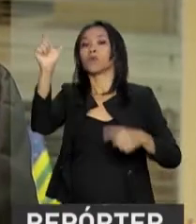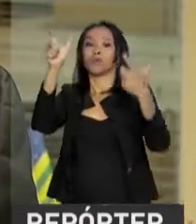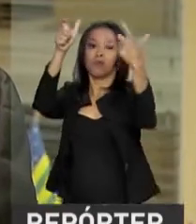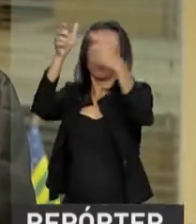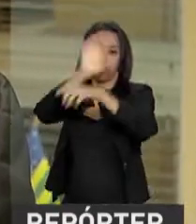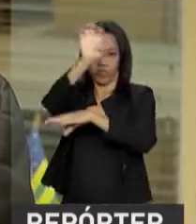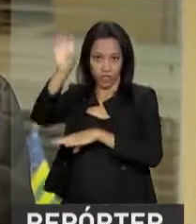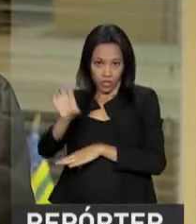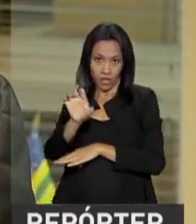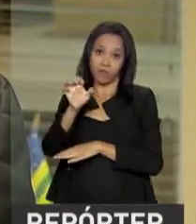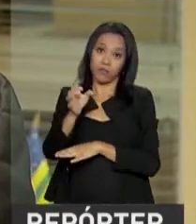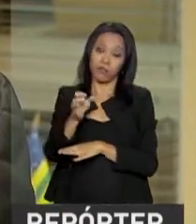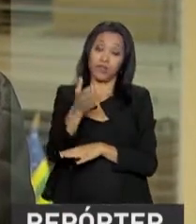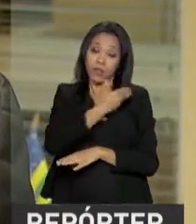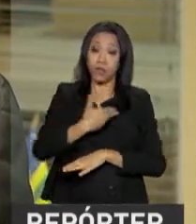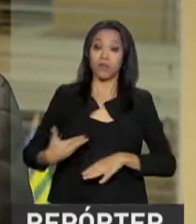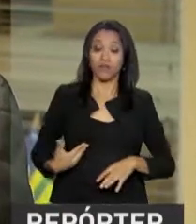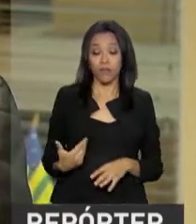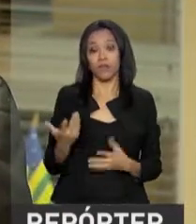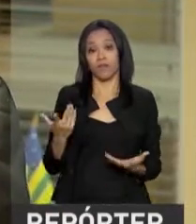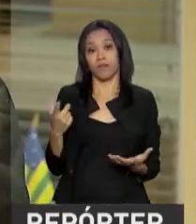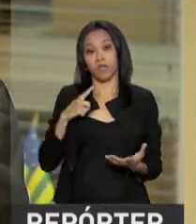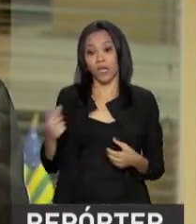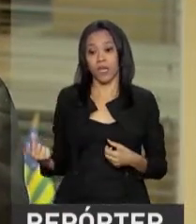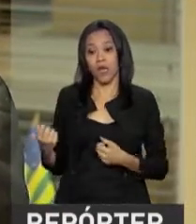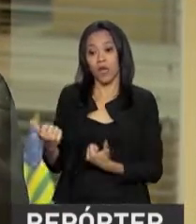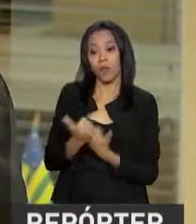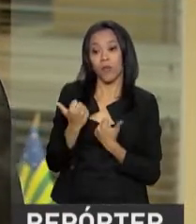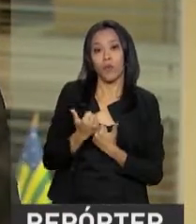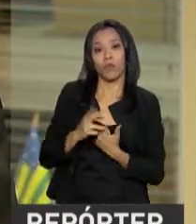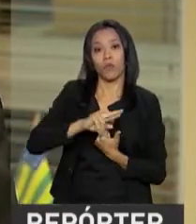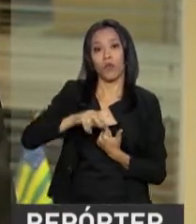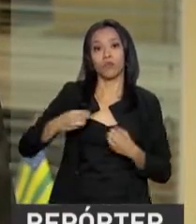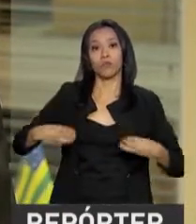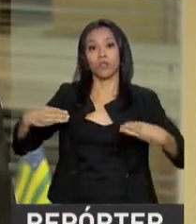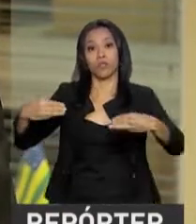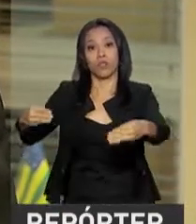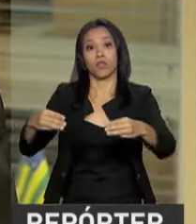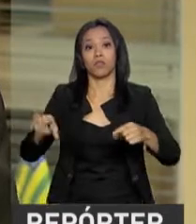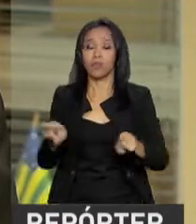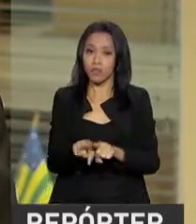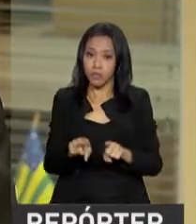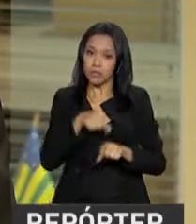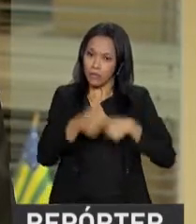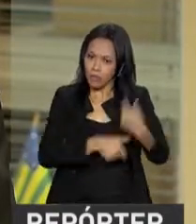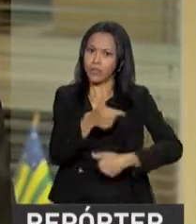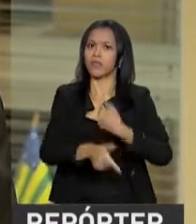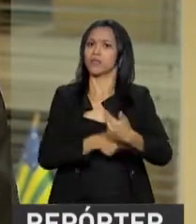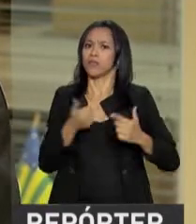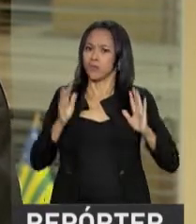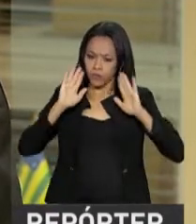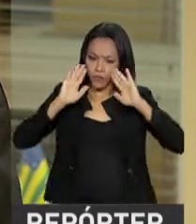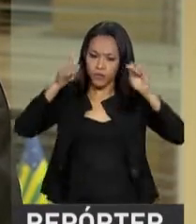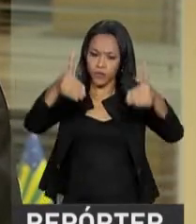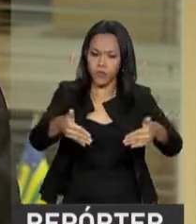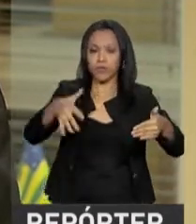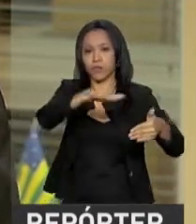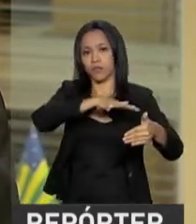forma, com seus vários ministérios, mas sobretudo com a ação pontualíssima e muito forte do